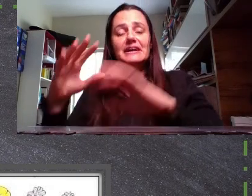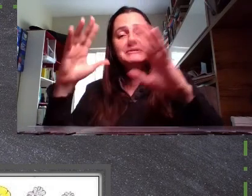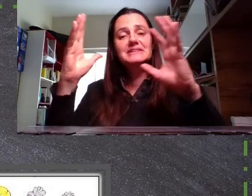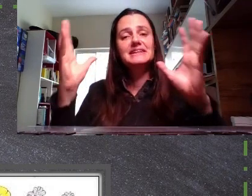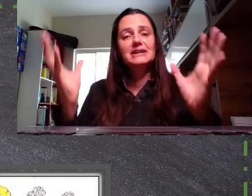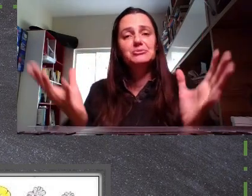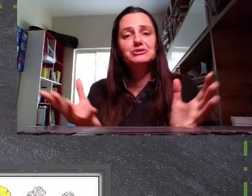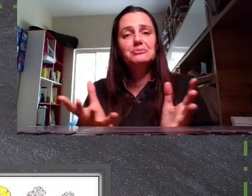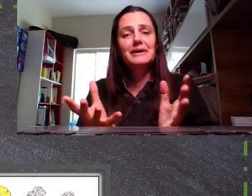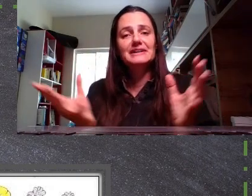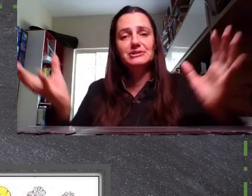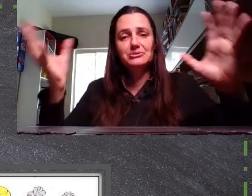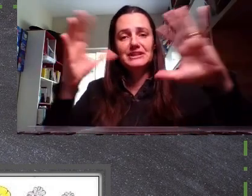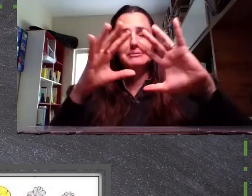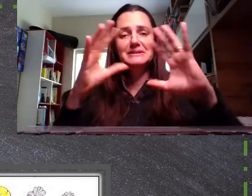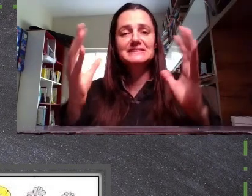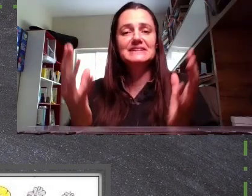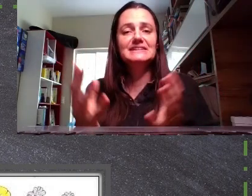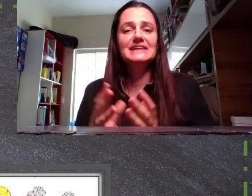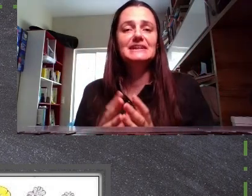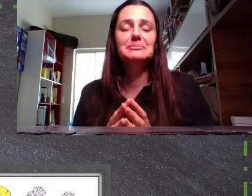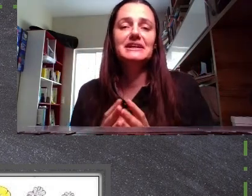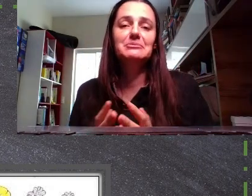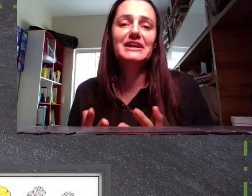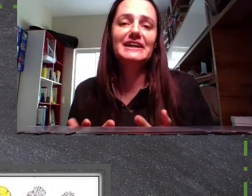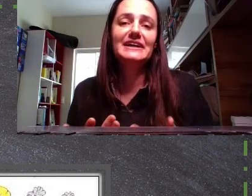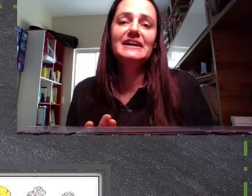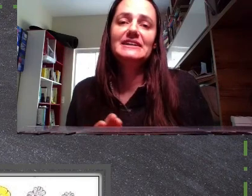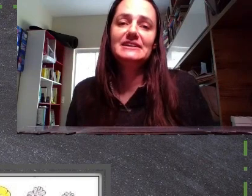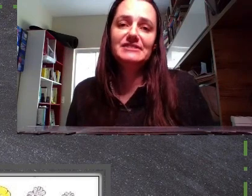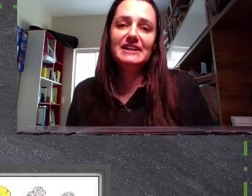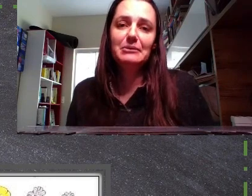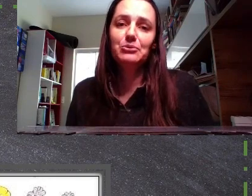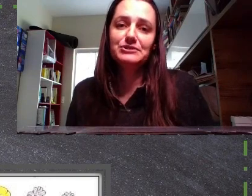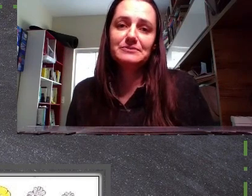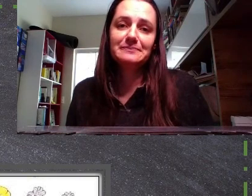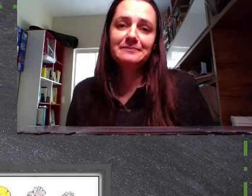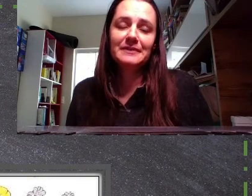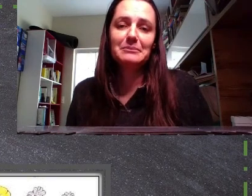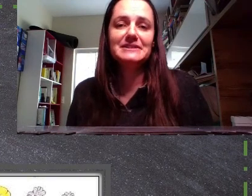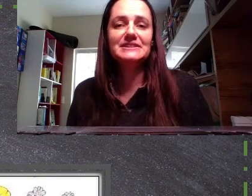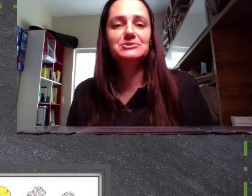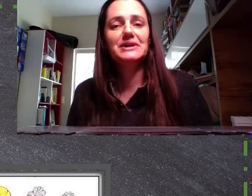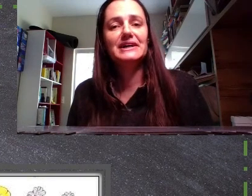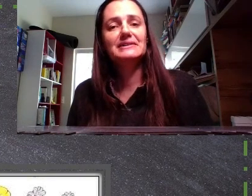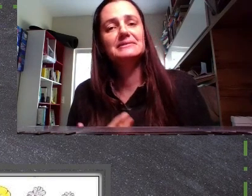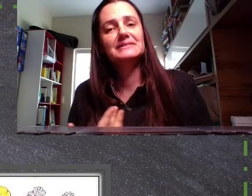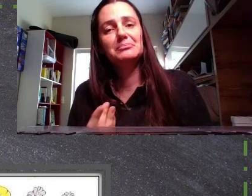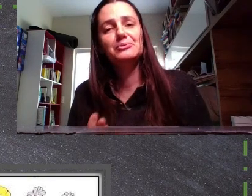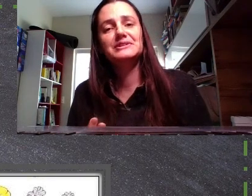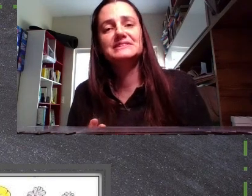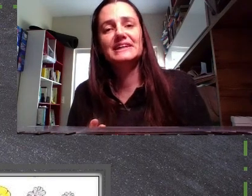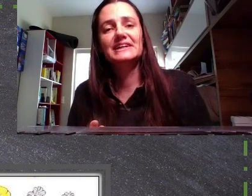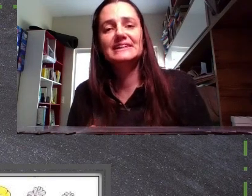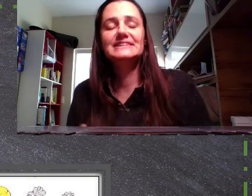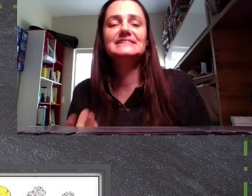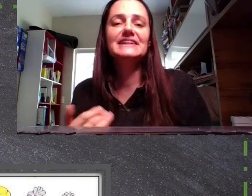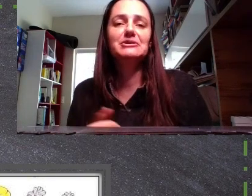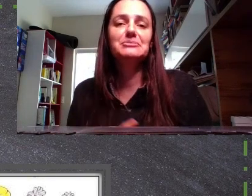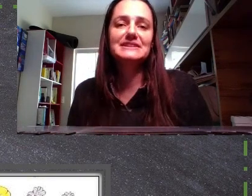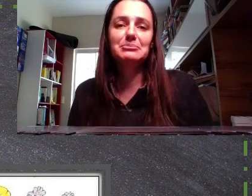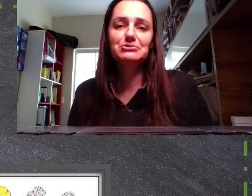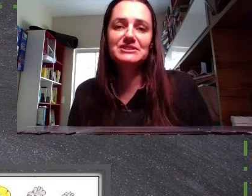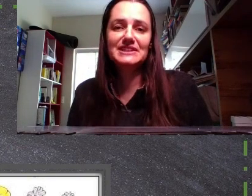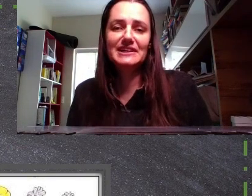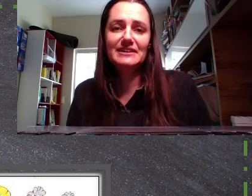progesterona, que é manter o endométrio e a placenta ali, para que a mulher não tenha aborto. Mas isso é depois, né?